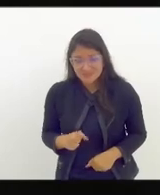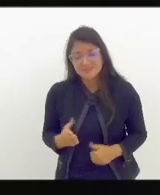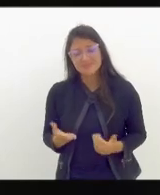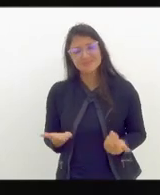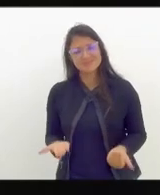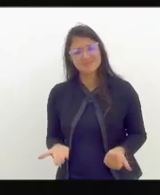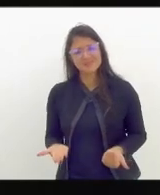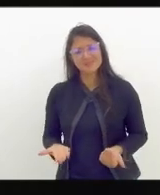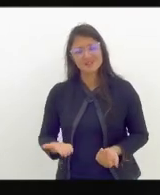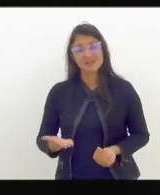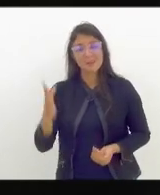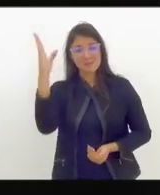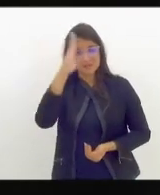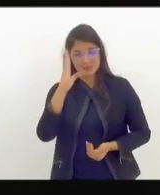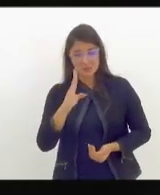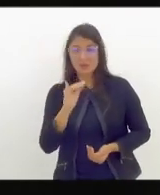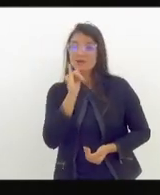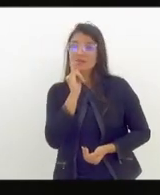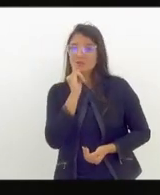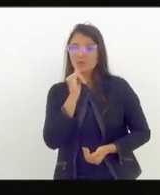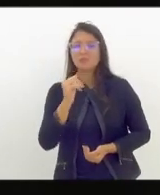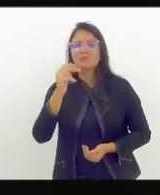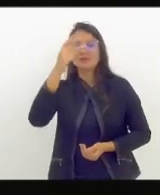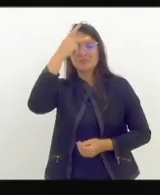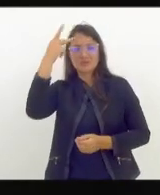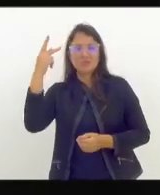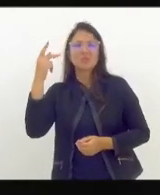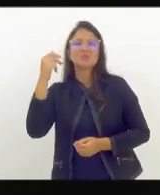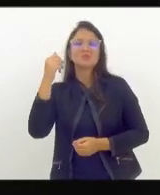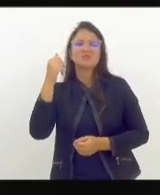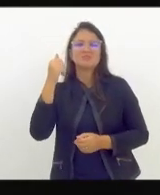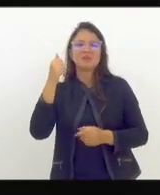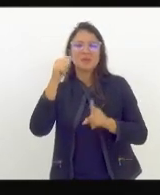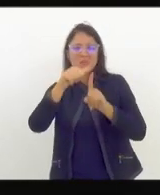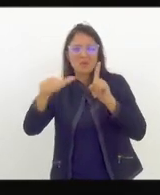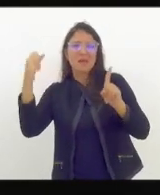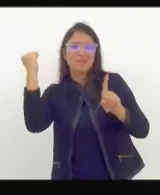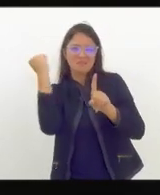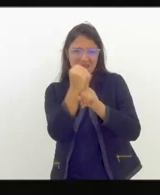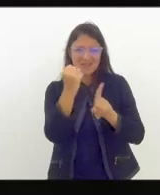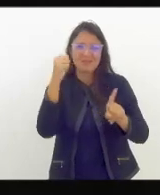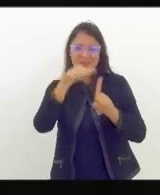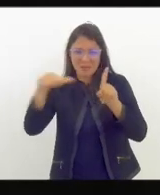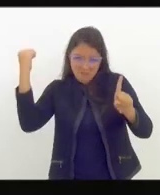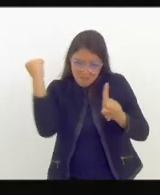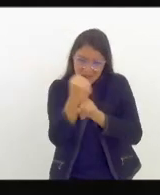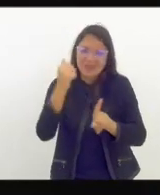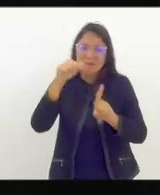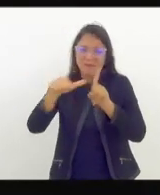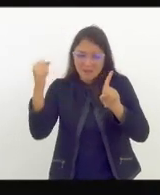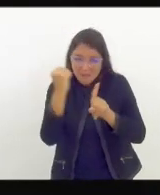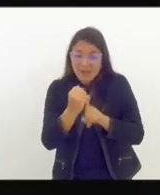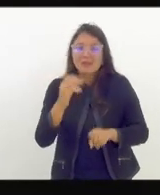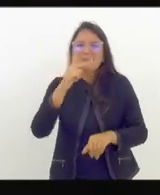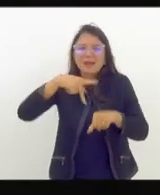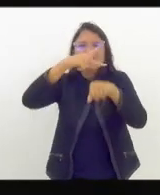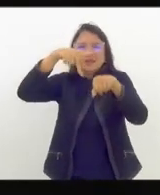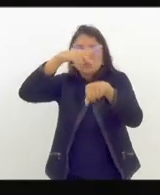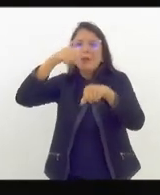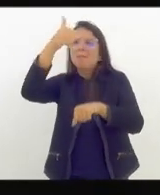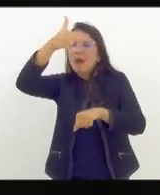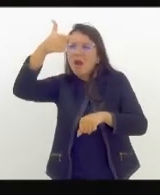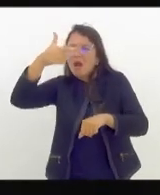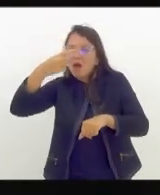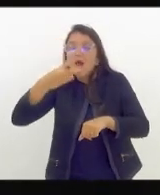ele é o quinto no ranking de homicídio de mulheres. O quinto. E aí eu pergunto, até quando o nosso